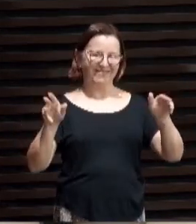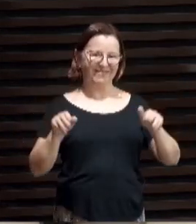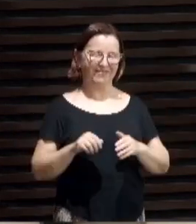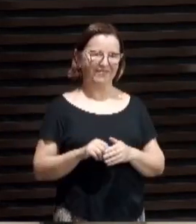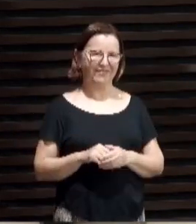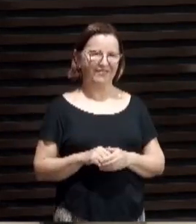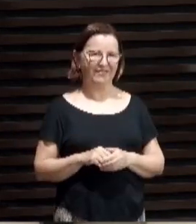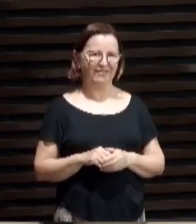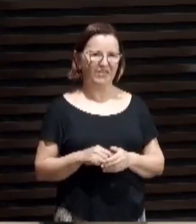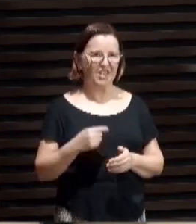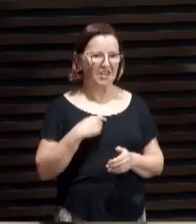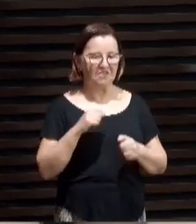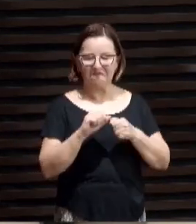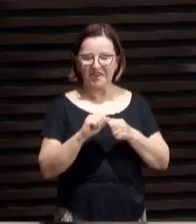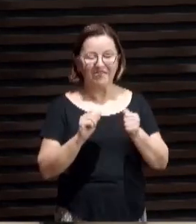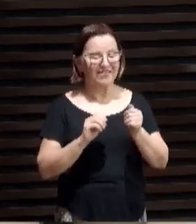Eu não faço nada escondido.